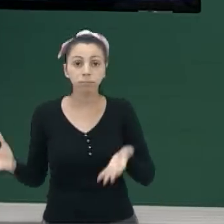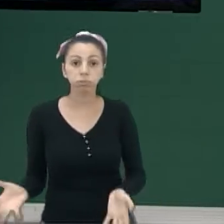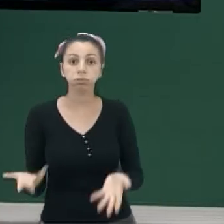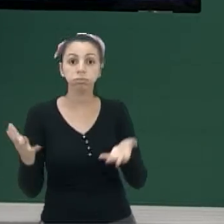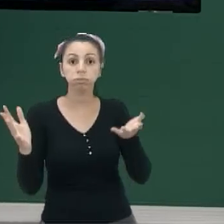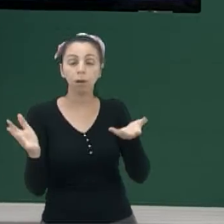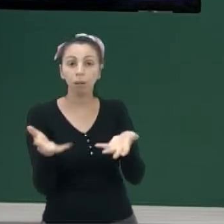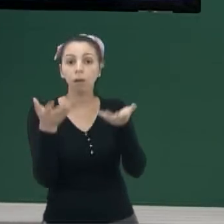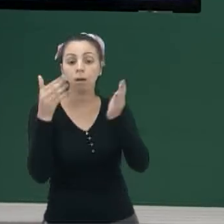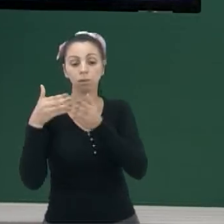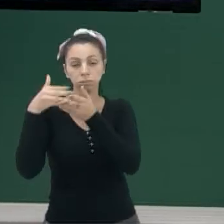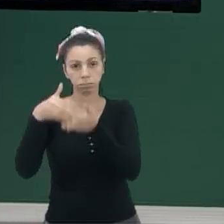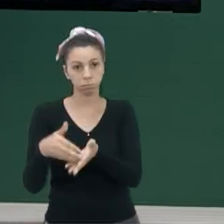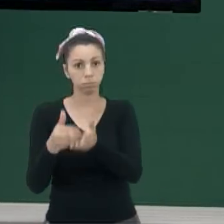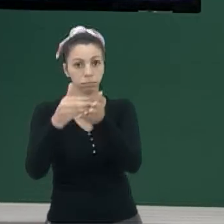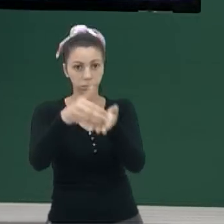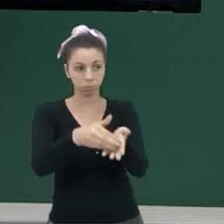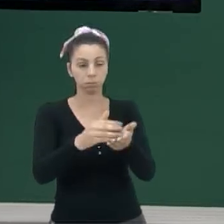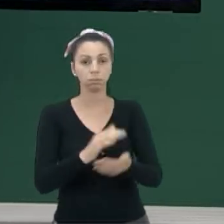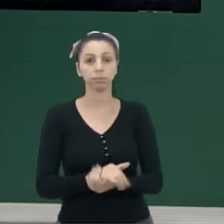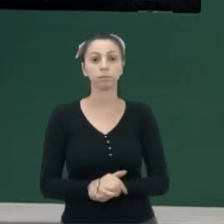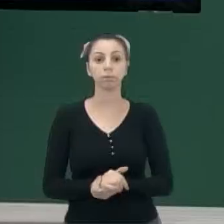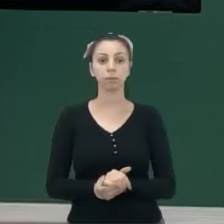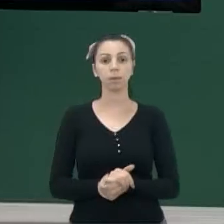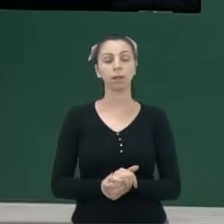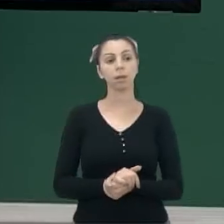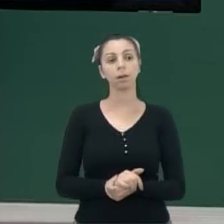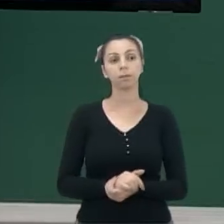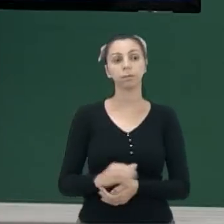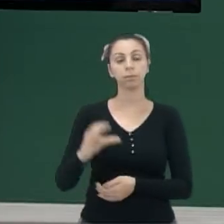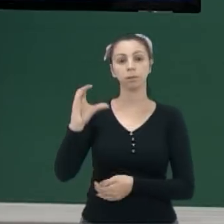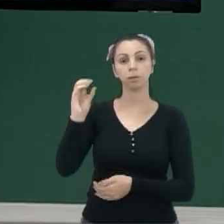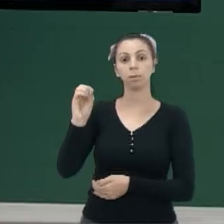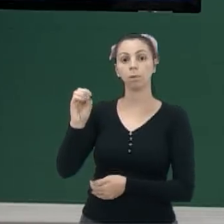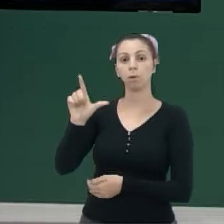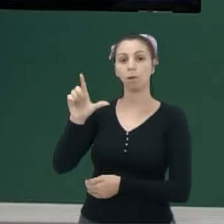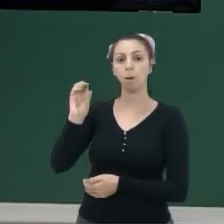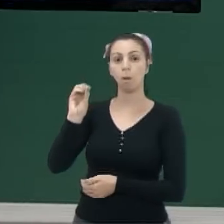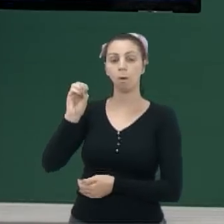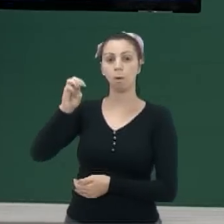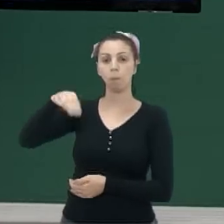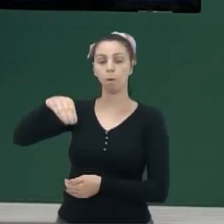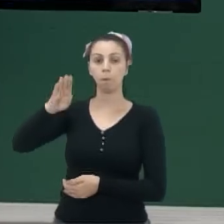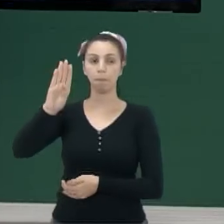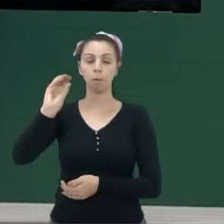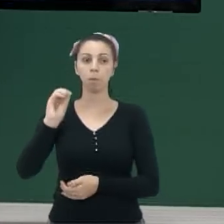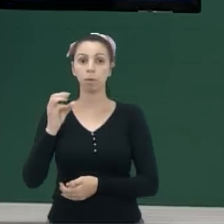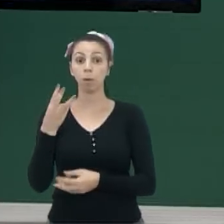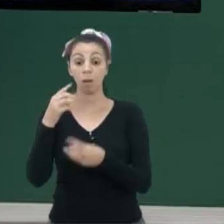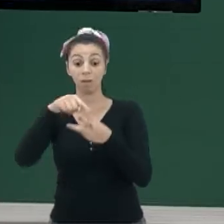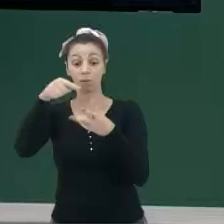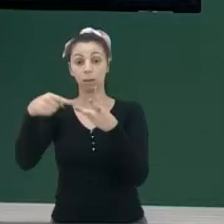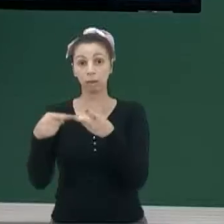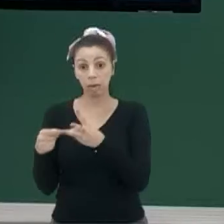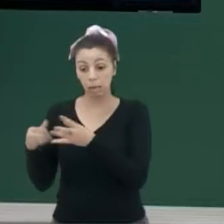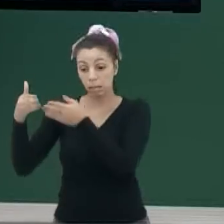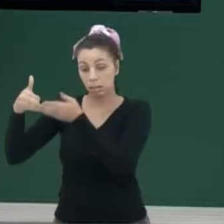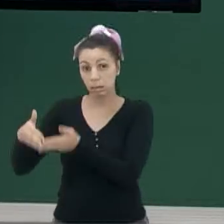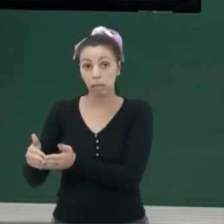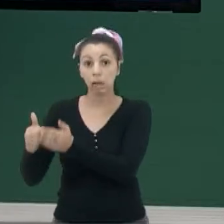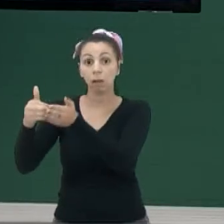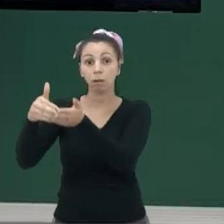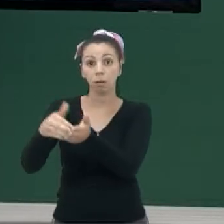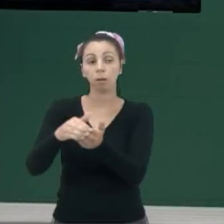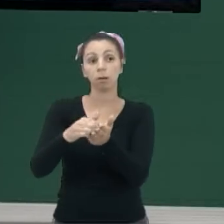uma expedição marítima. Tá? O Colombo saiu do porto de Palos com 3 caravelas, Santa Maria, Pinta e